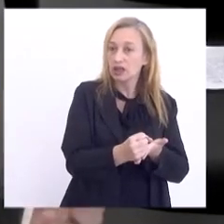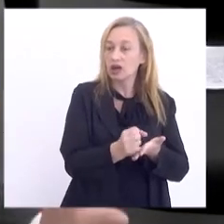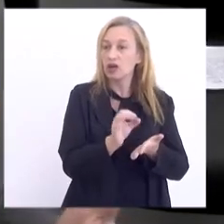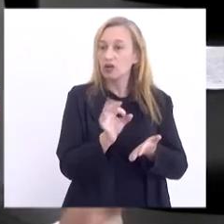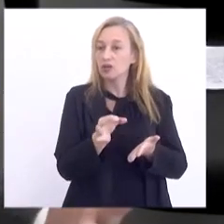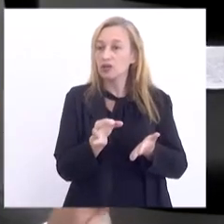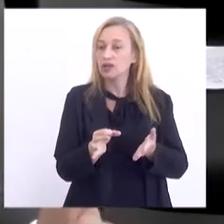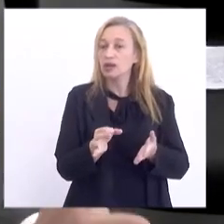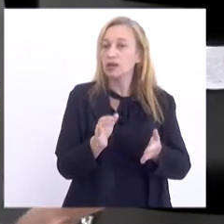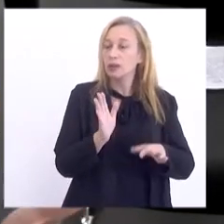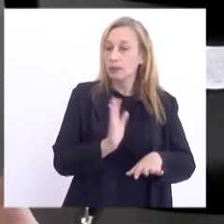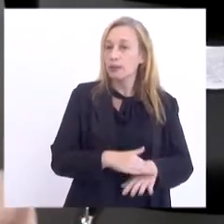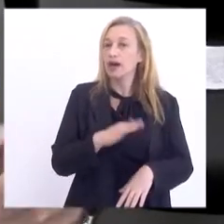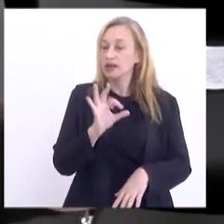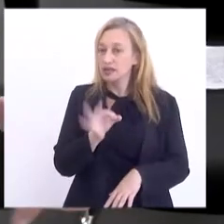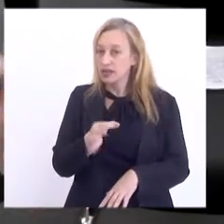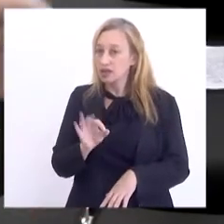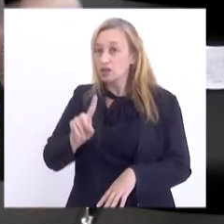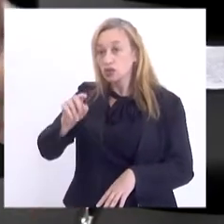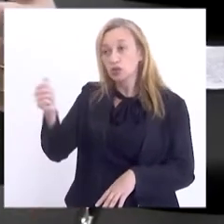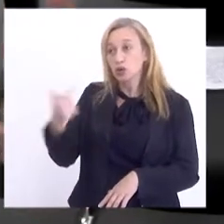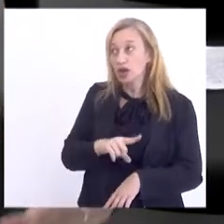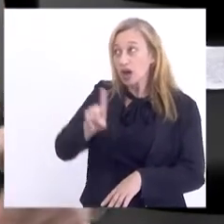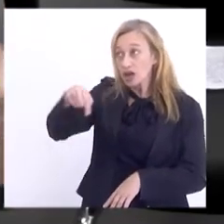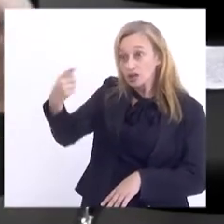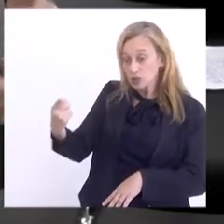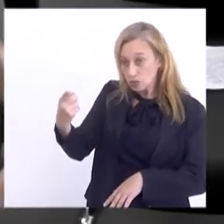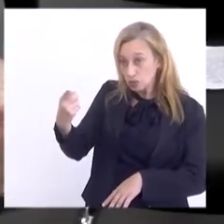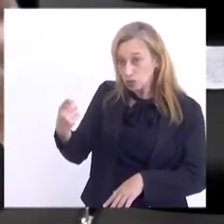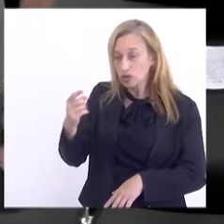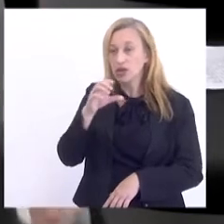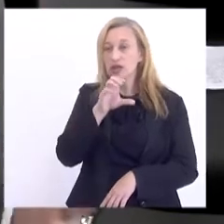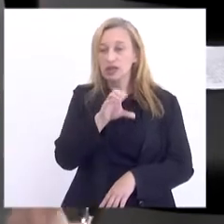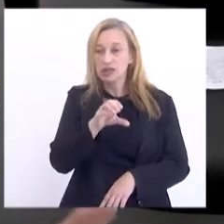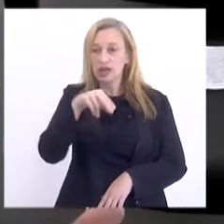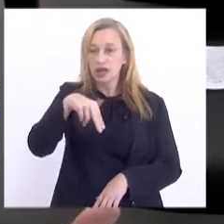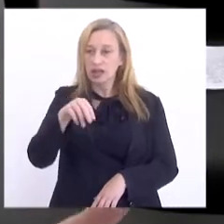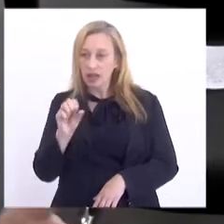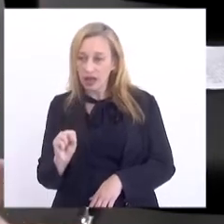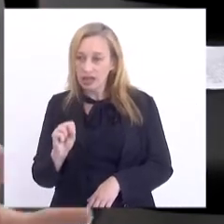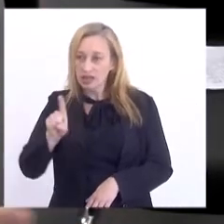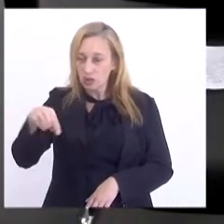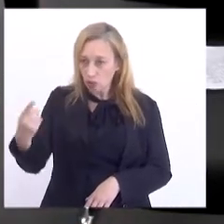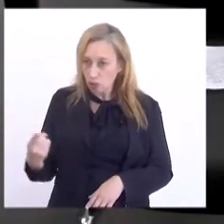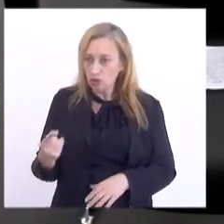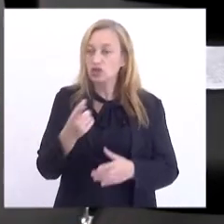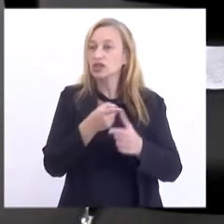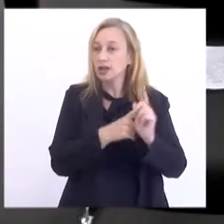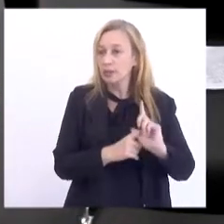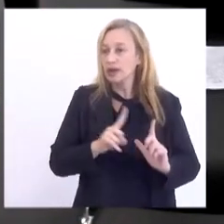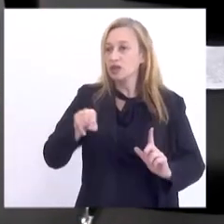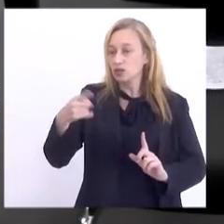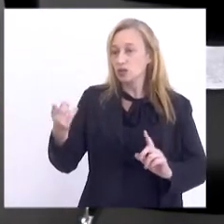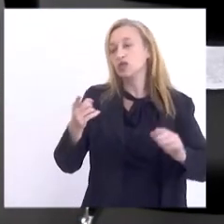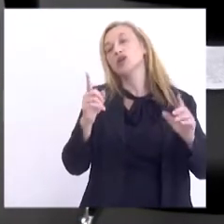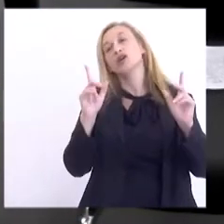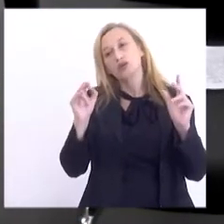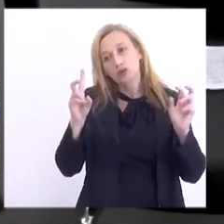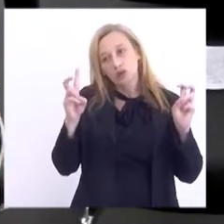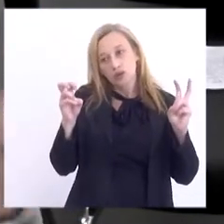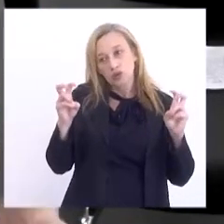bem muito mais factível do que o que as outras receitas de e se outros outras mais que dependem muito de outros fatores